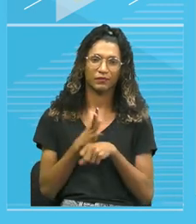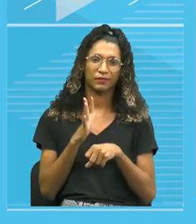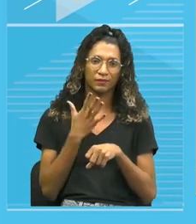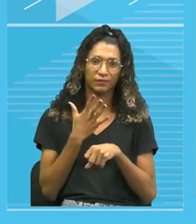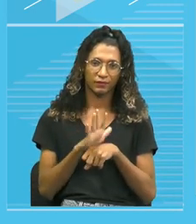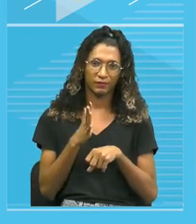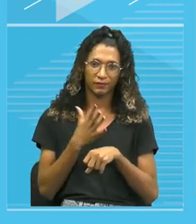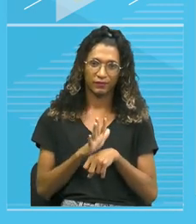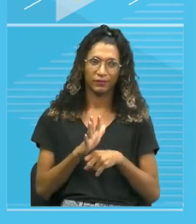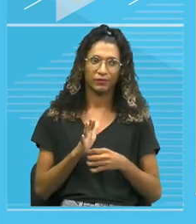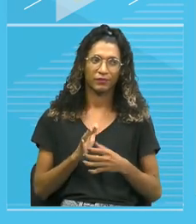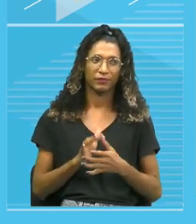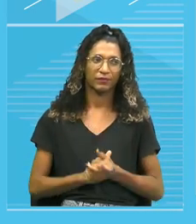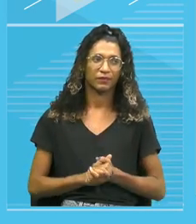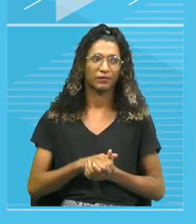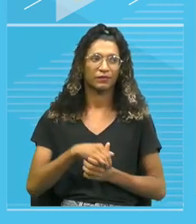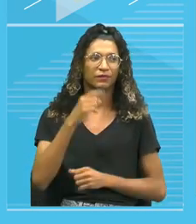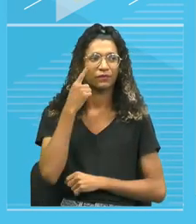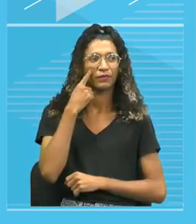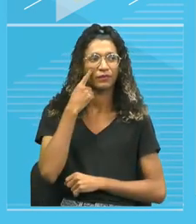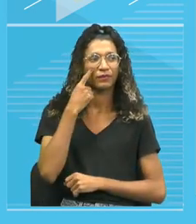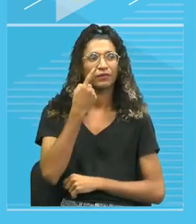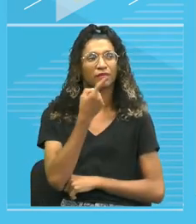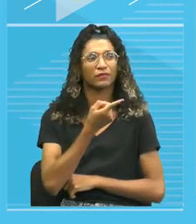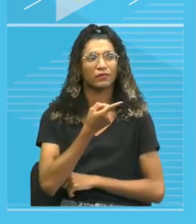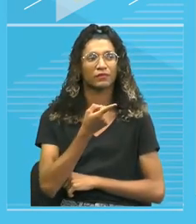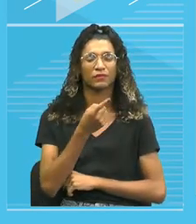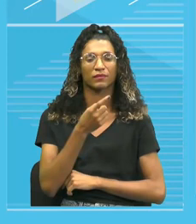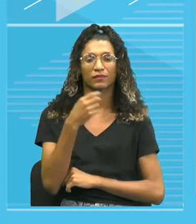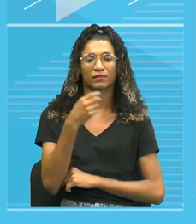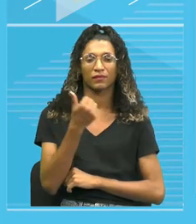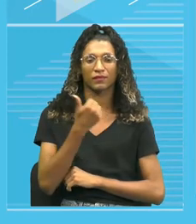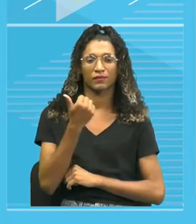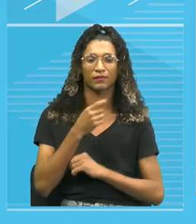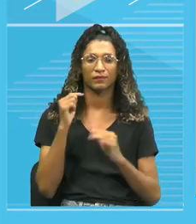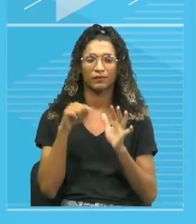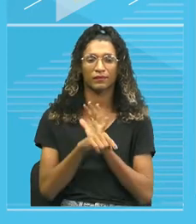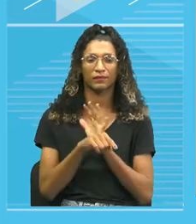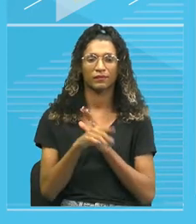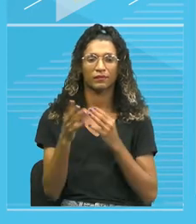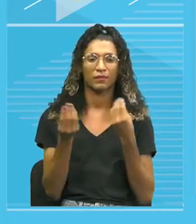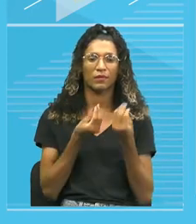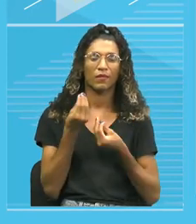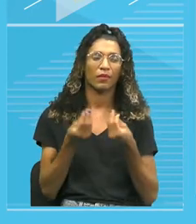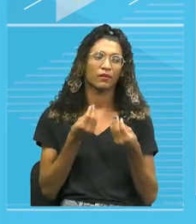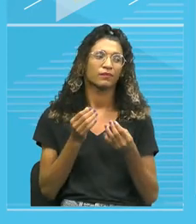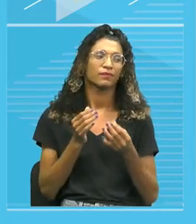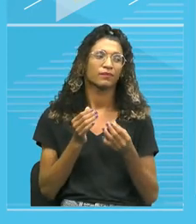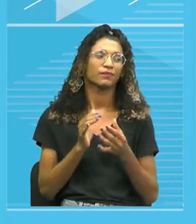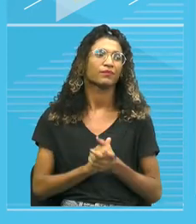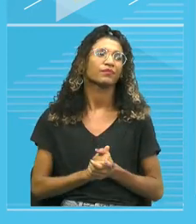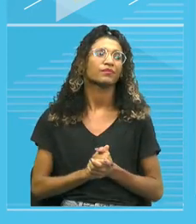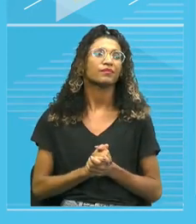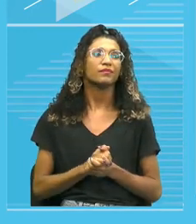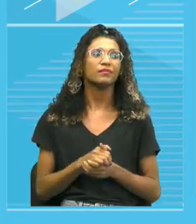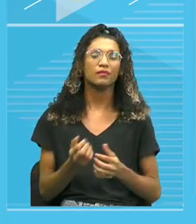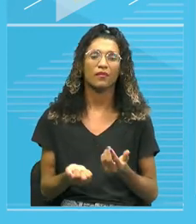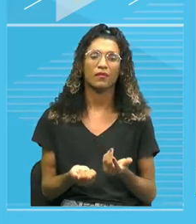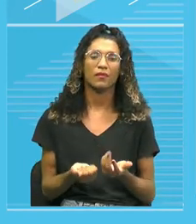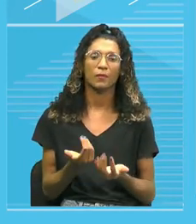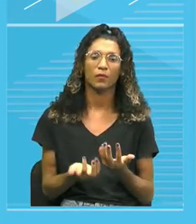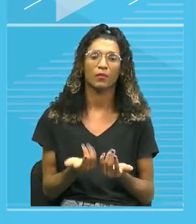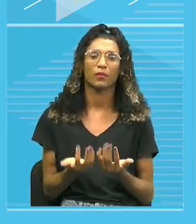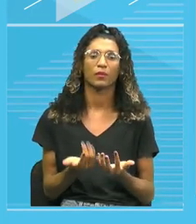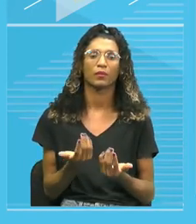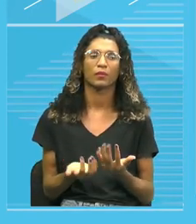treinando que nós vamos aprender olha aqui ó olha essa primeira questão na combustão completa